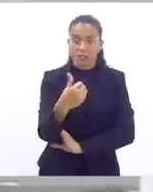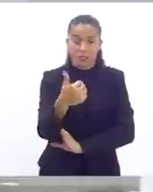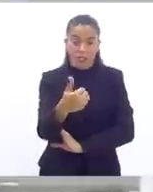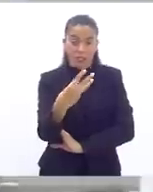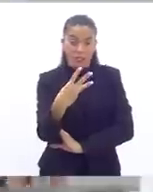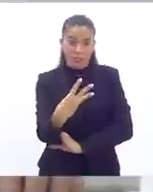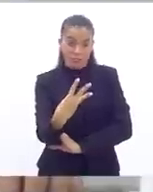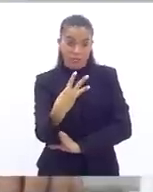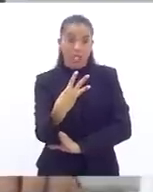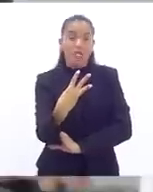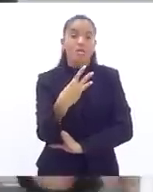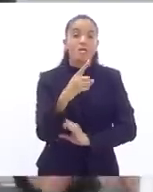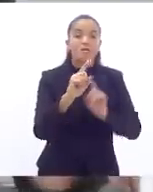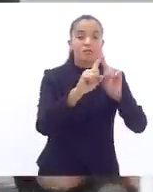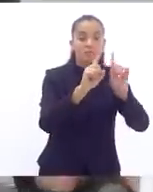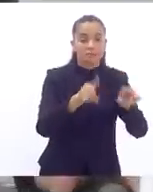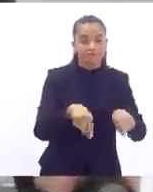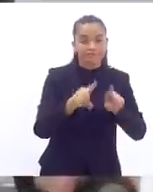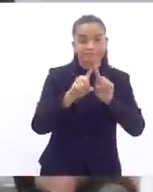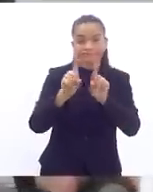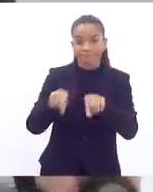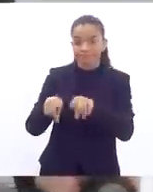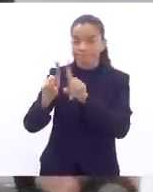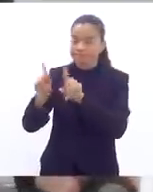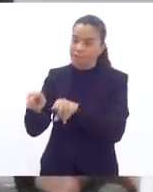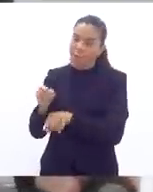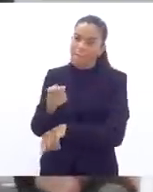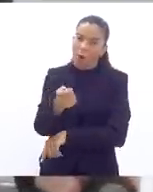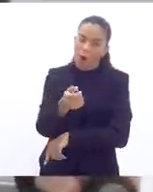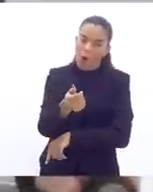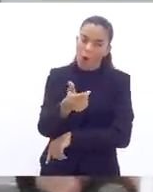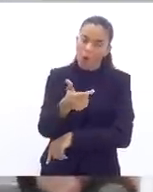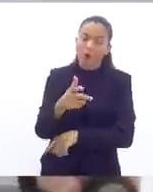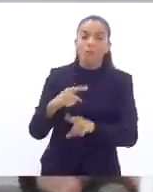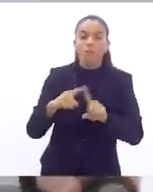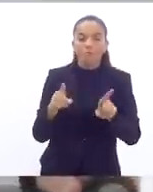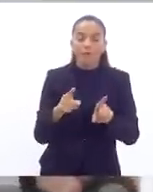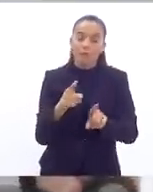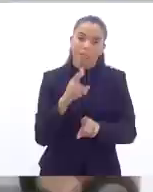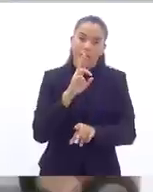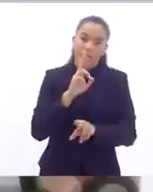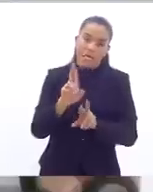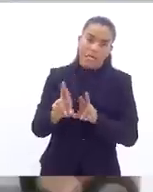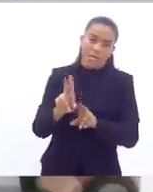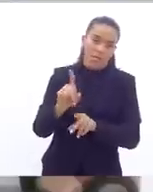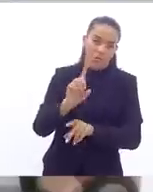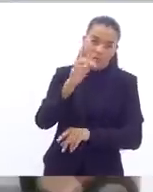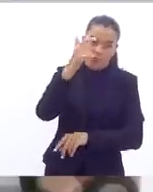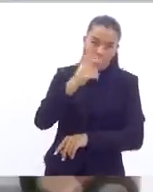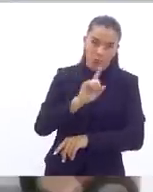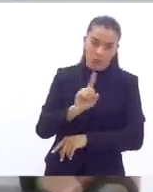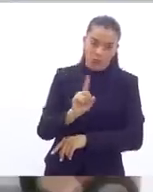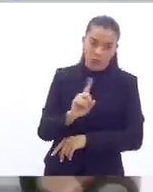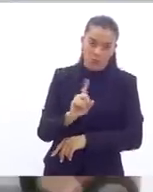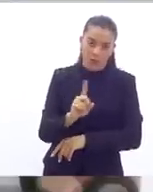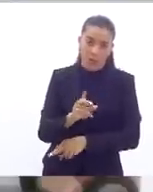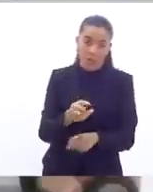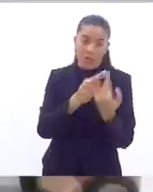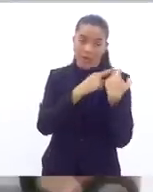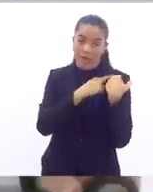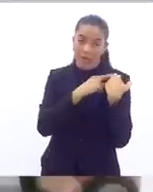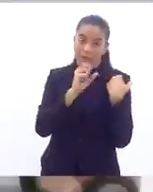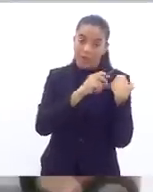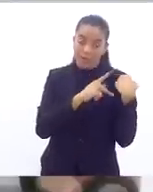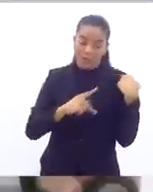vacâncias cara é um número pequeno mas quem Responde por esse número não sou eu sou diretor de Seguridade essa resposta vem